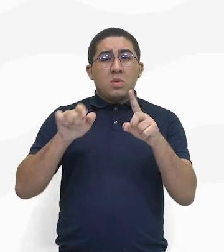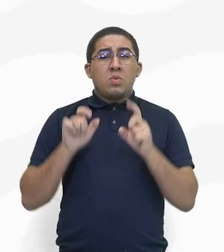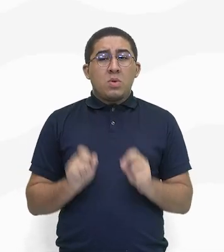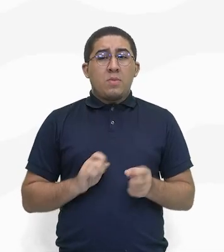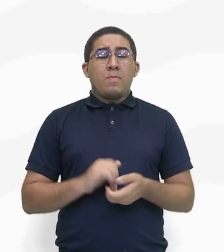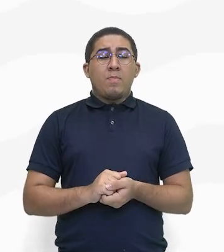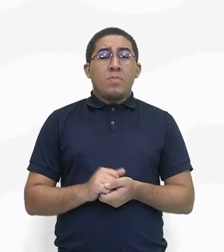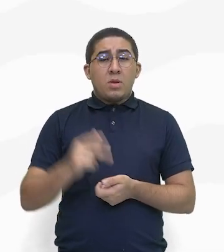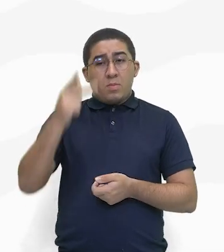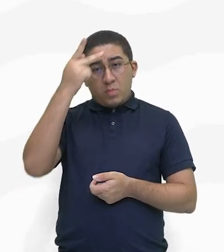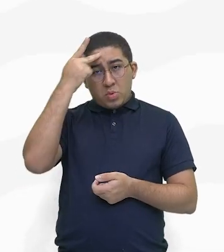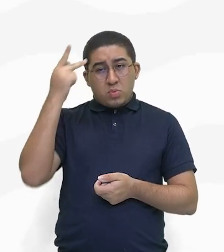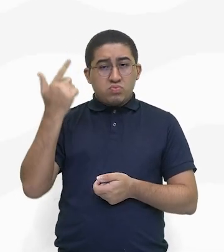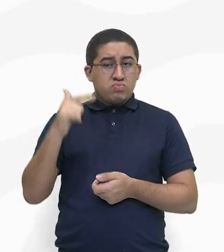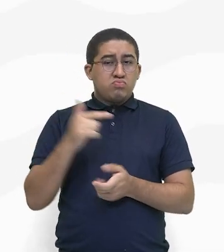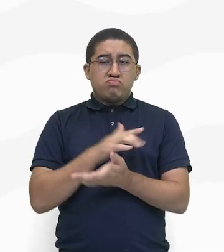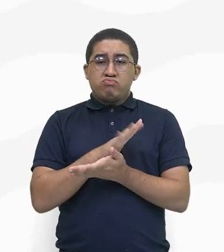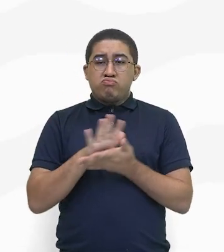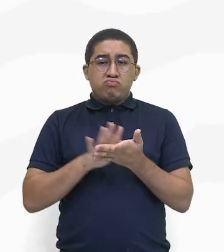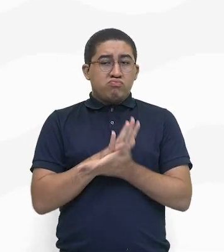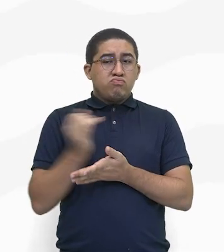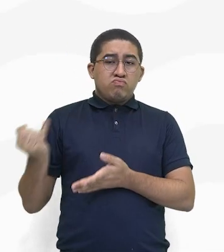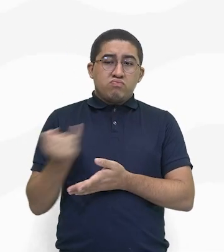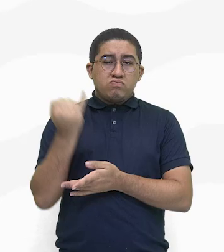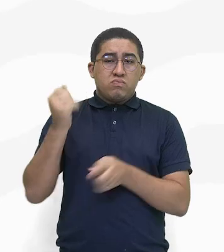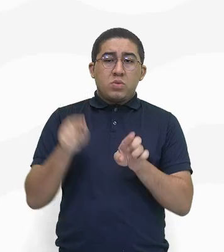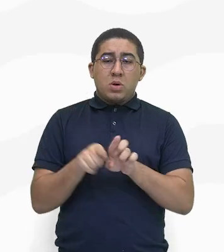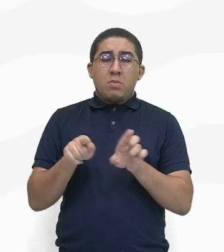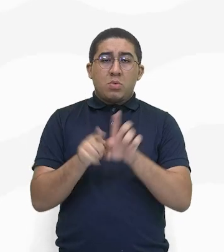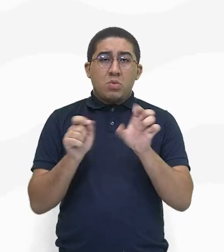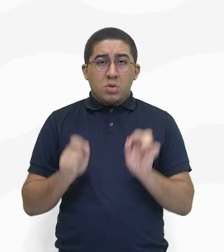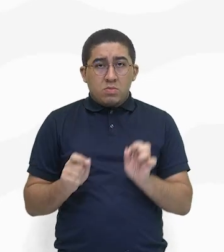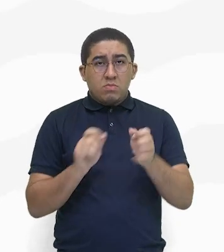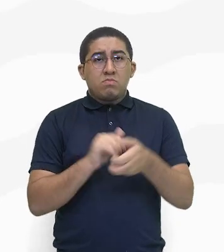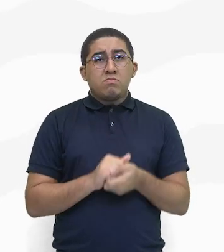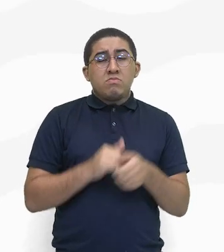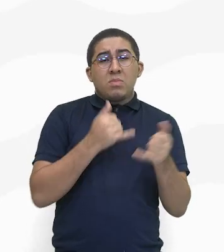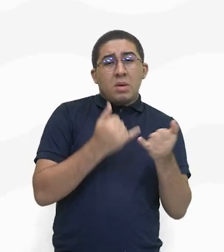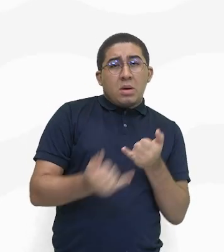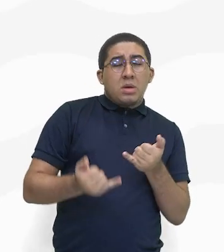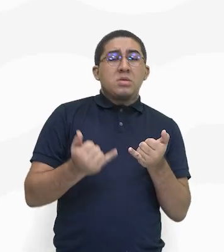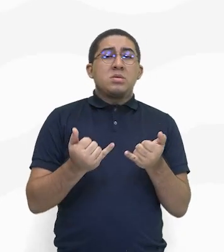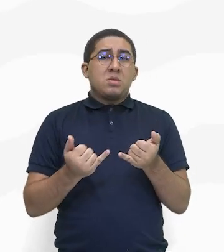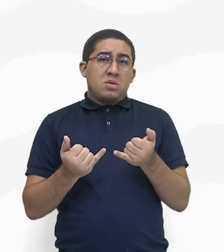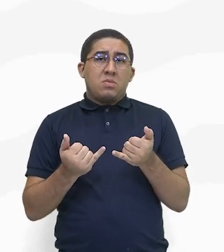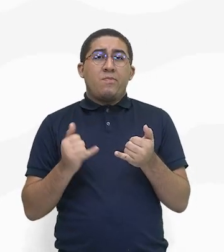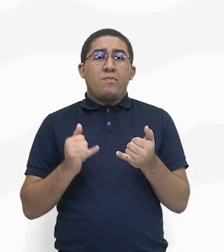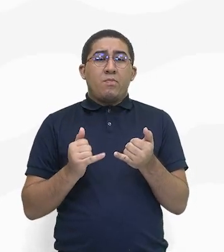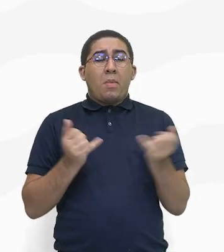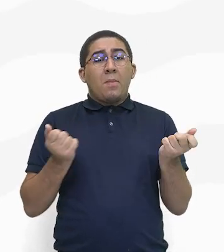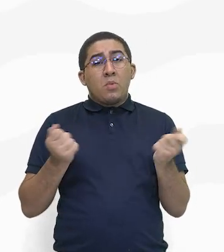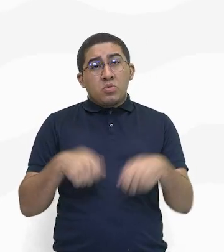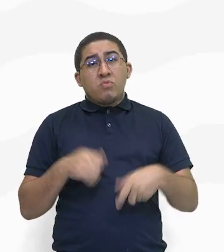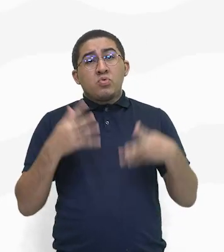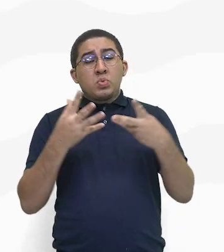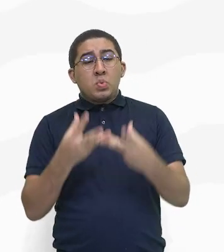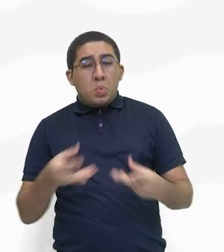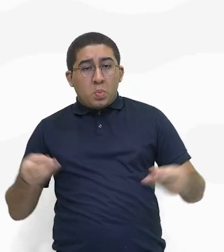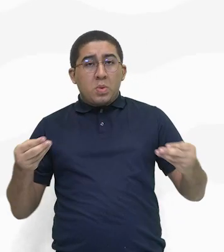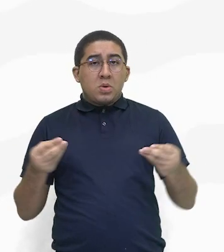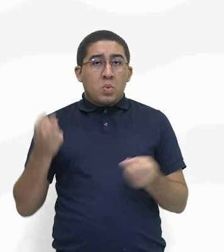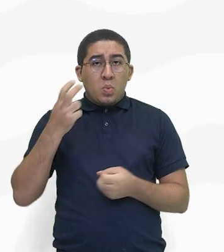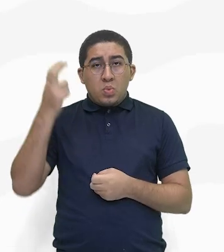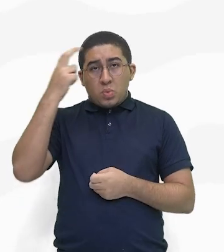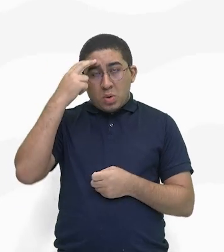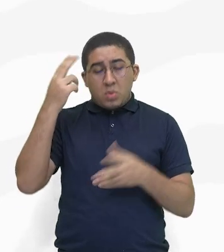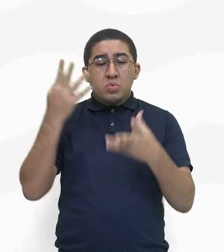seres menos importantes, seres selvagens, pessoas que estavam fadadas ao desaparecimento físico, ao desaparecimento